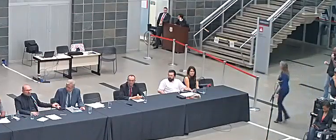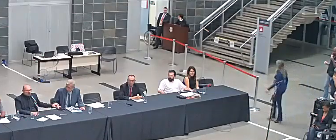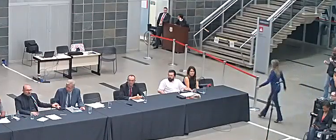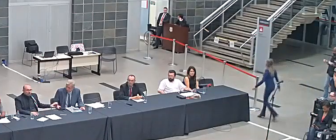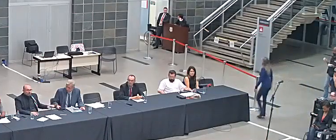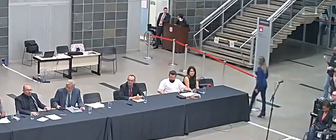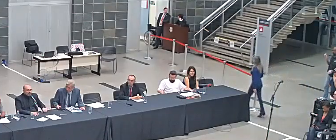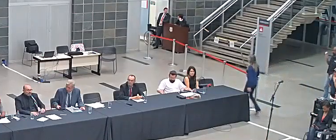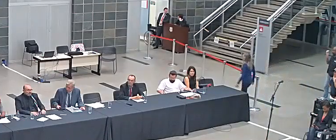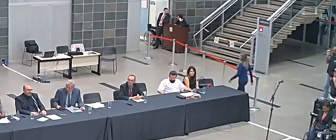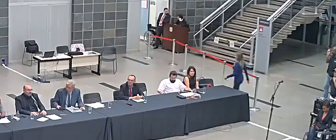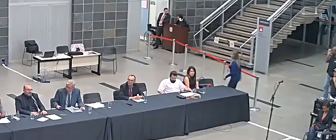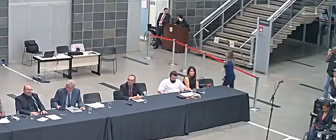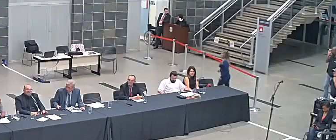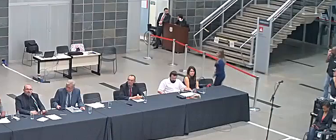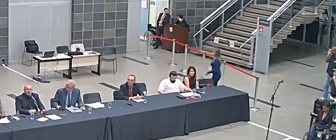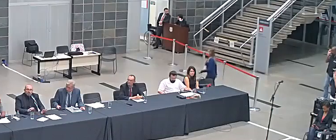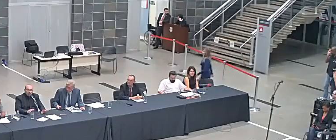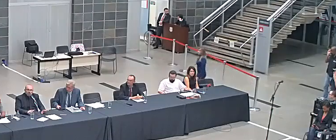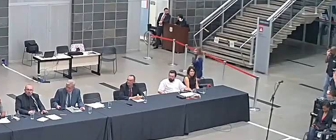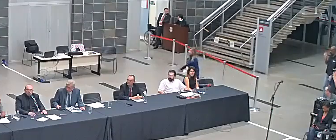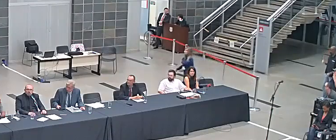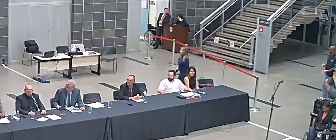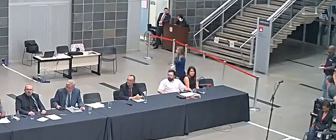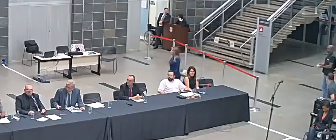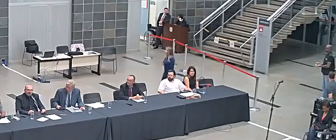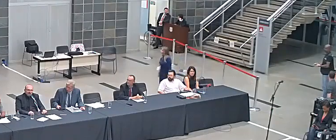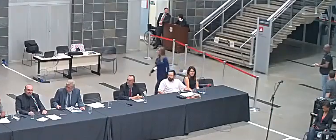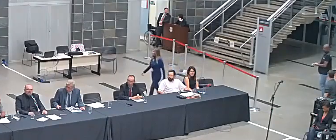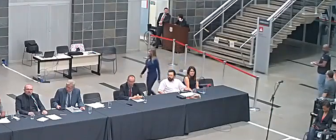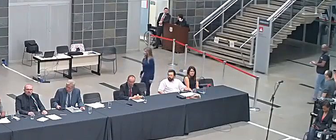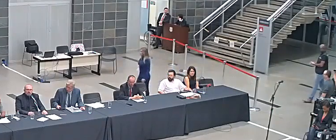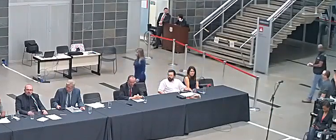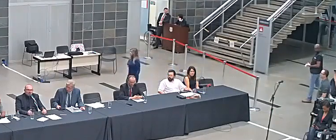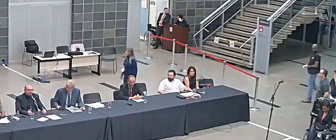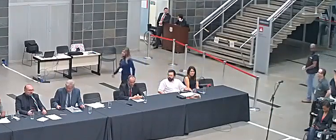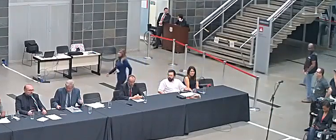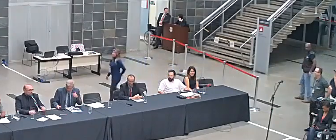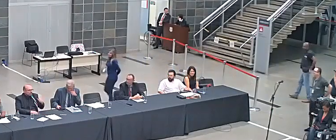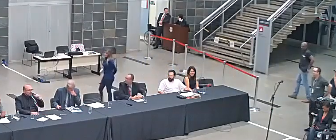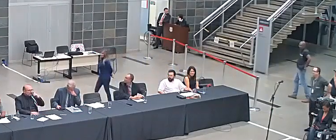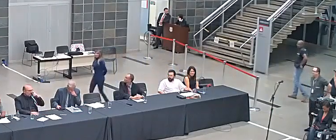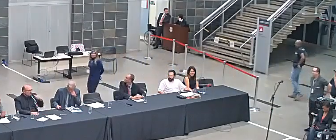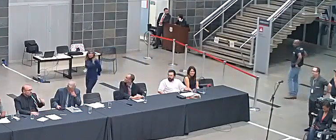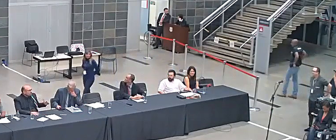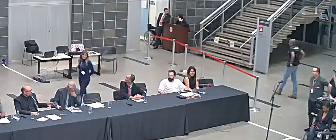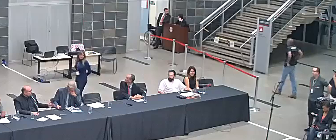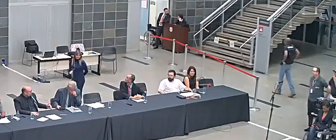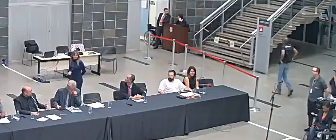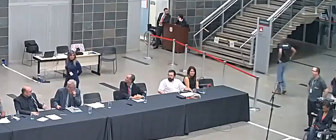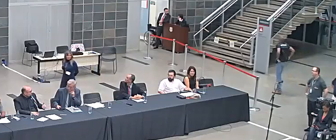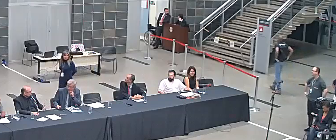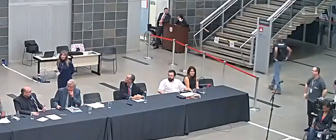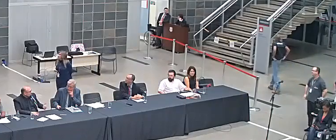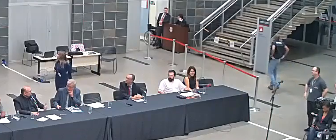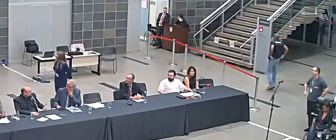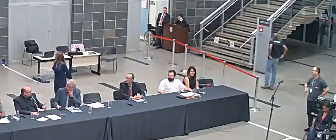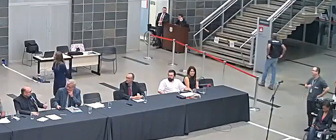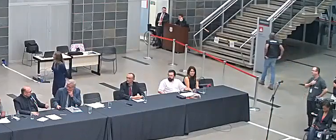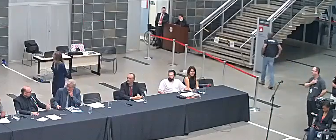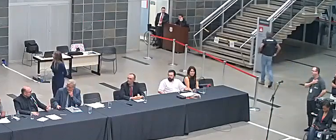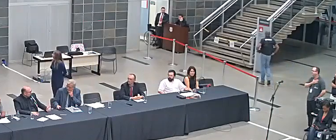questão Professor Betão eh é sabedor de que essa casa já H um tempo ela limitou o